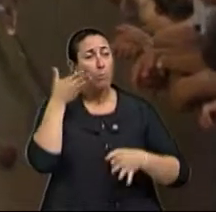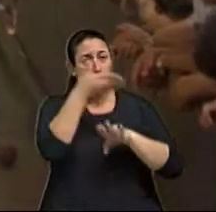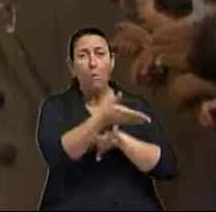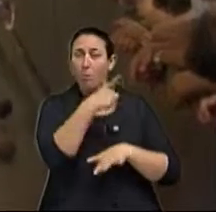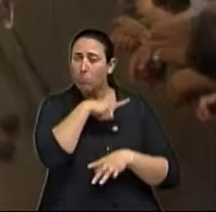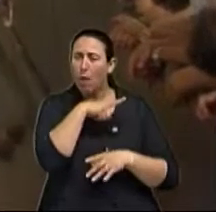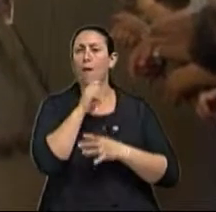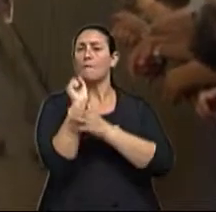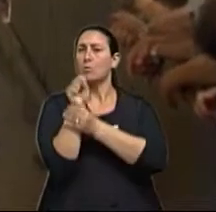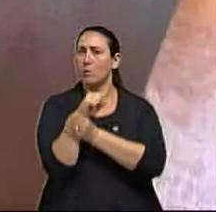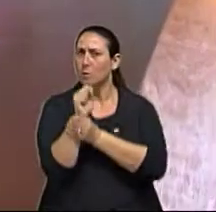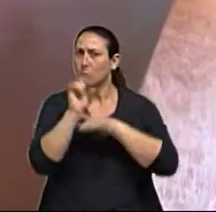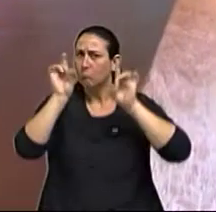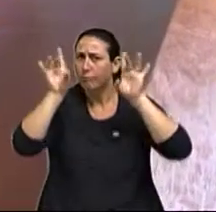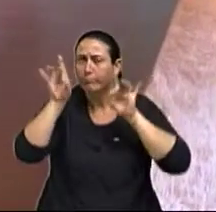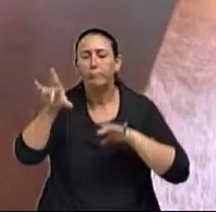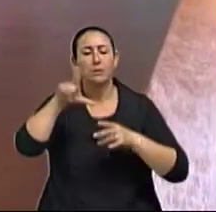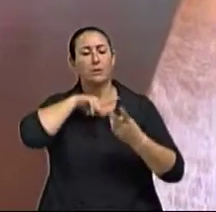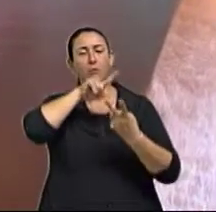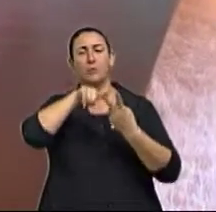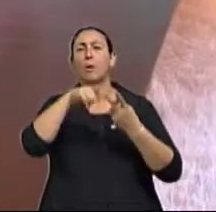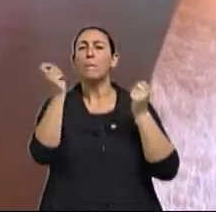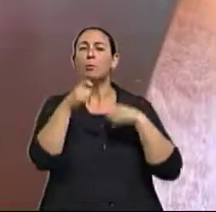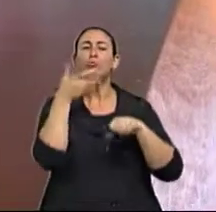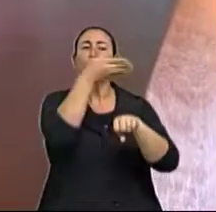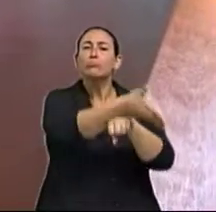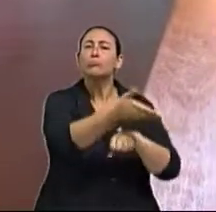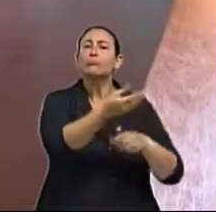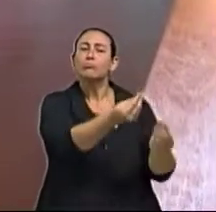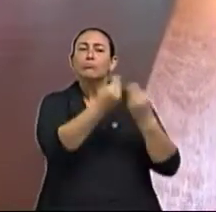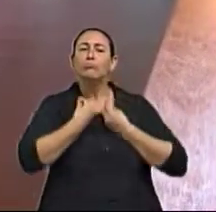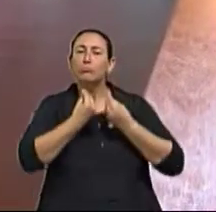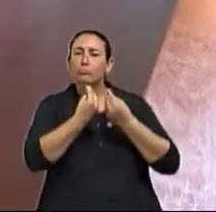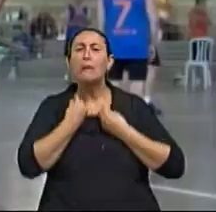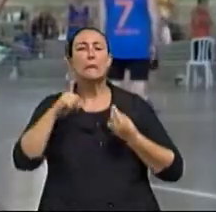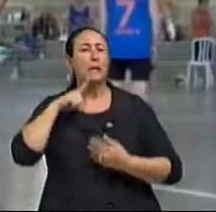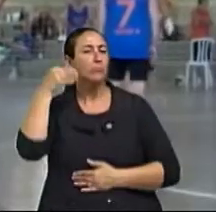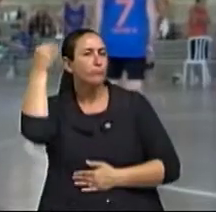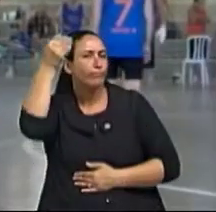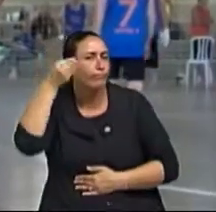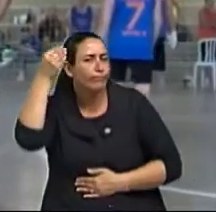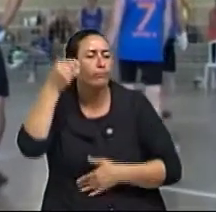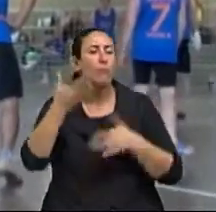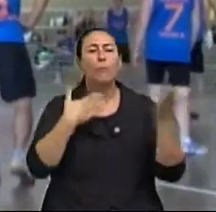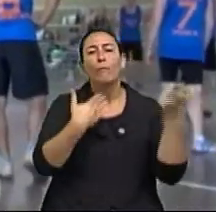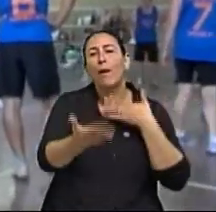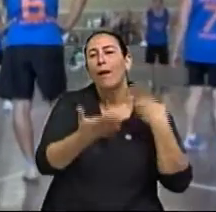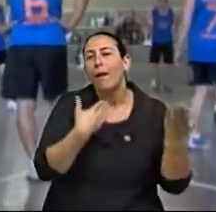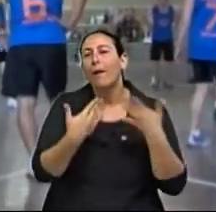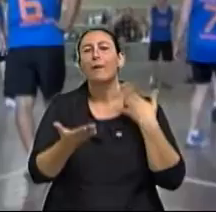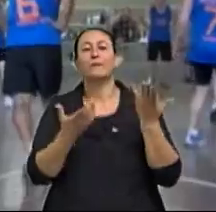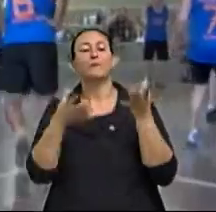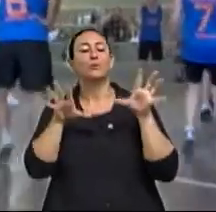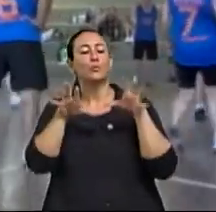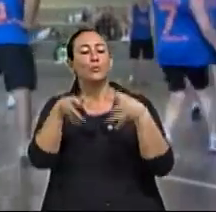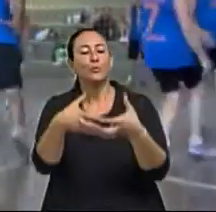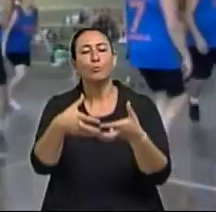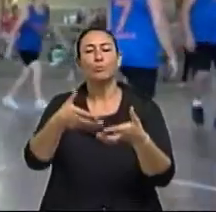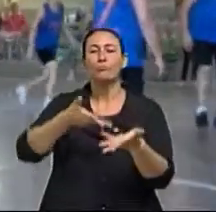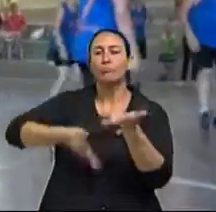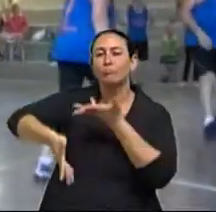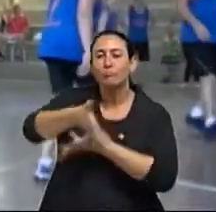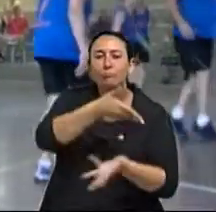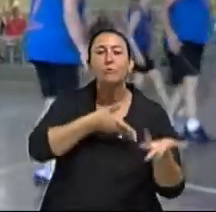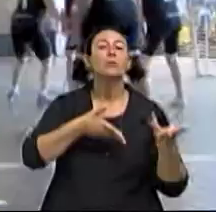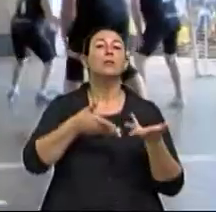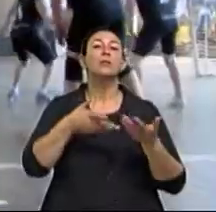existem fisioterapeutas, as pessoas podem fazer reabilitação lá. Terapeutas ocupacionais são muito importantes e subutilizados no sistema público